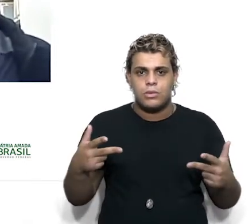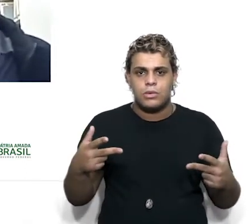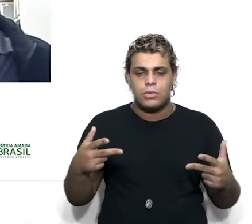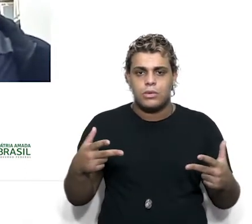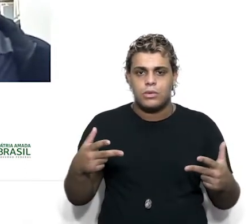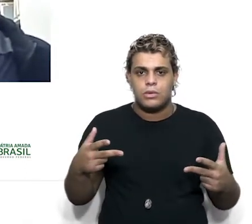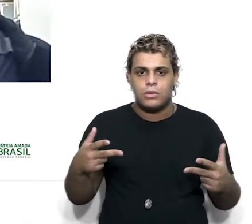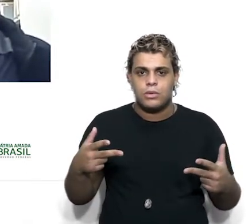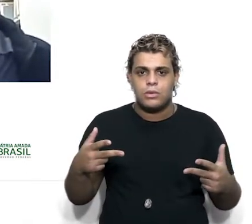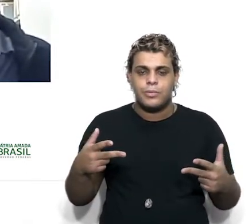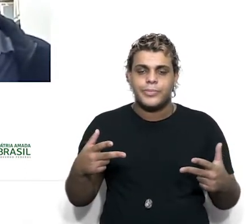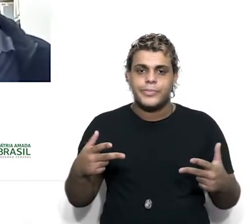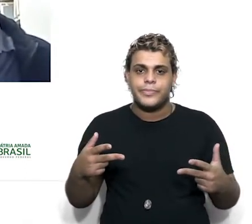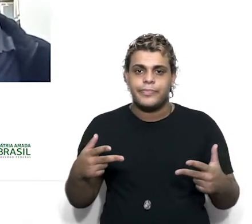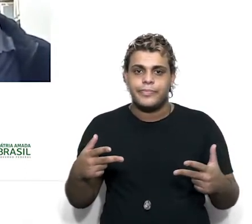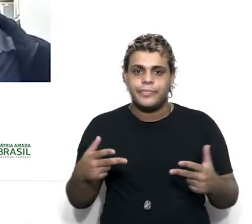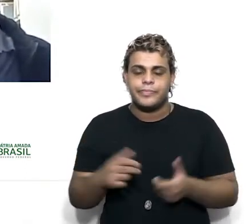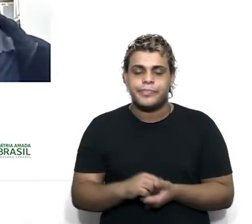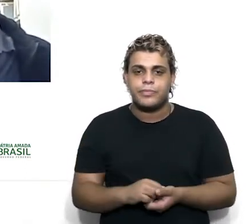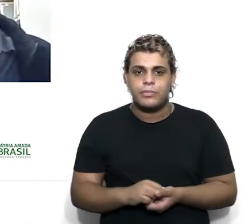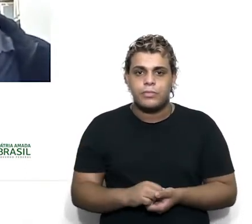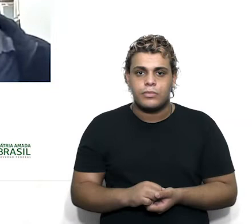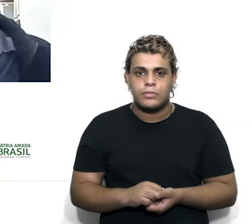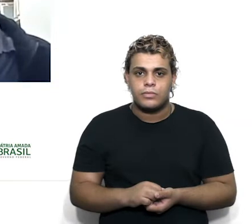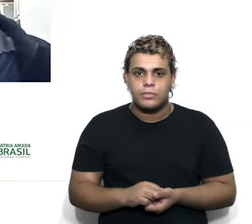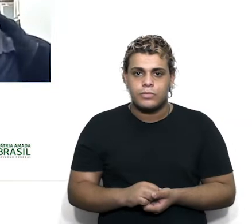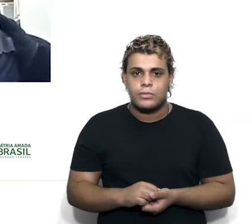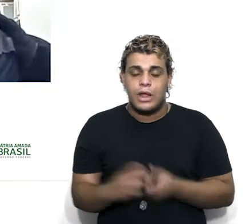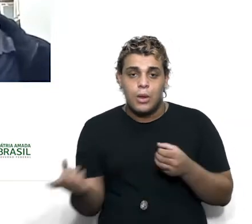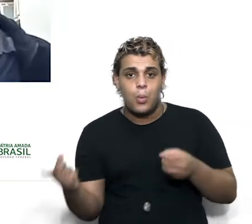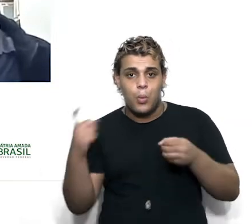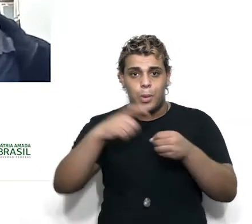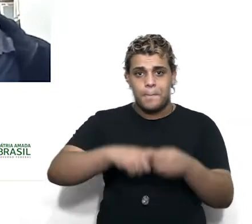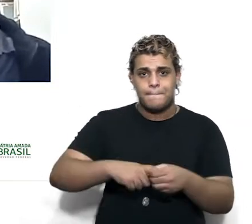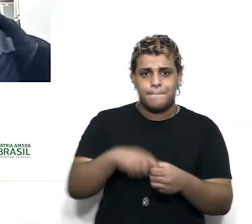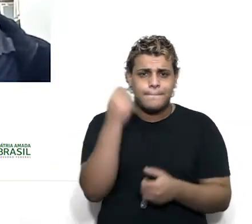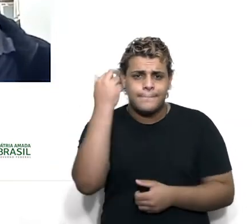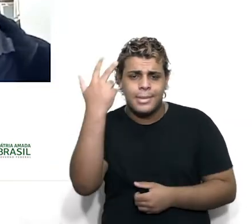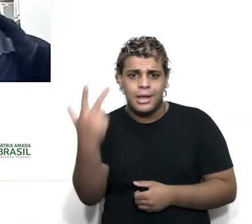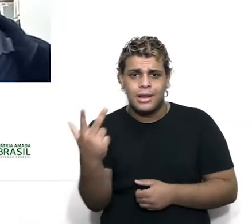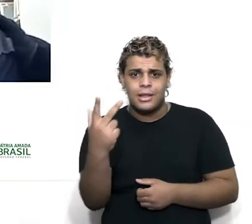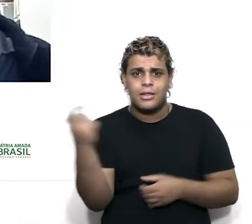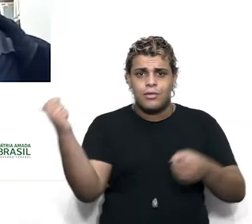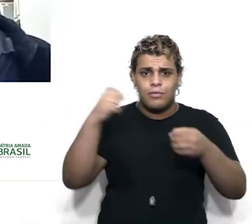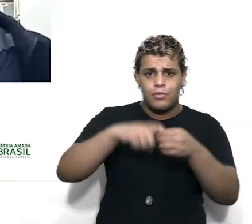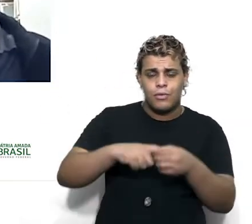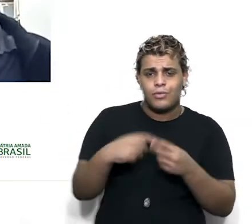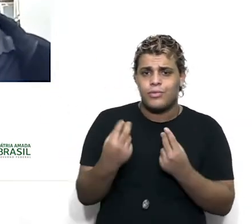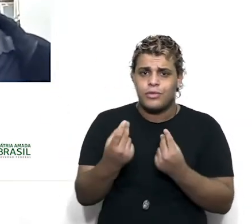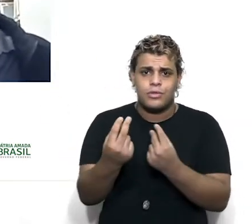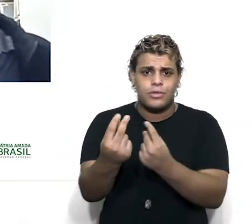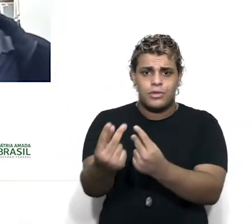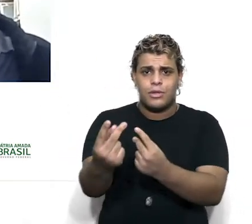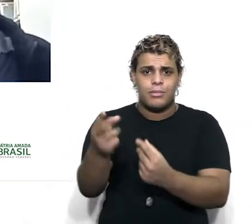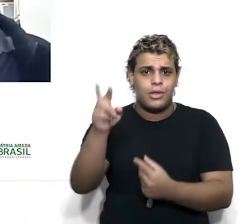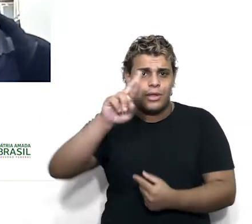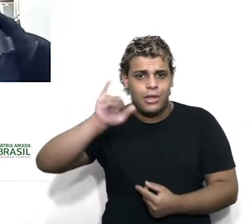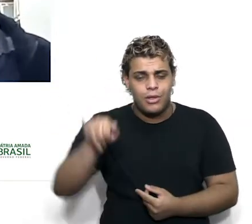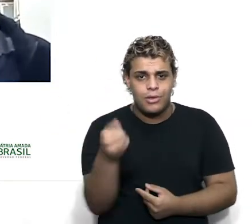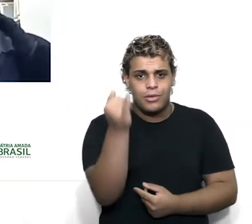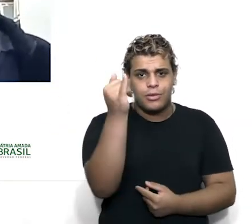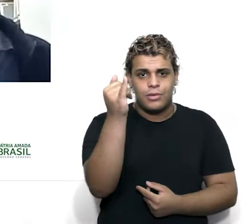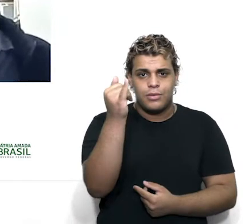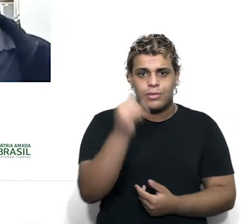menos acho eu funciona assim, e quando volto, parece que volto sempre dia 1 de janeiro, não é? Estou sempre